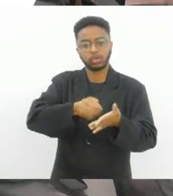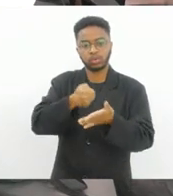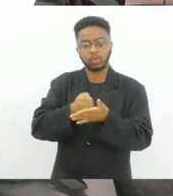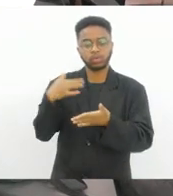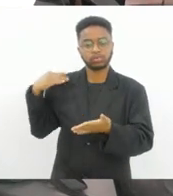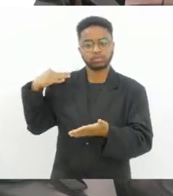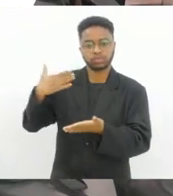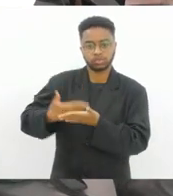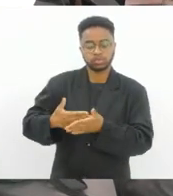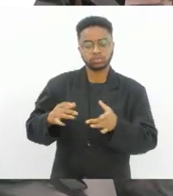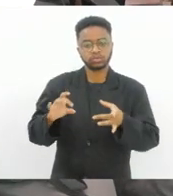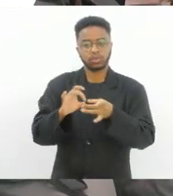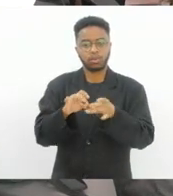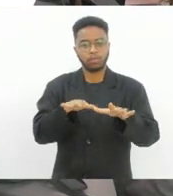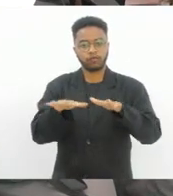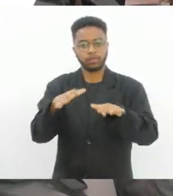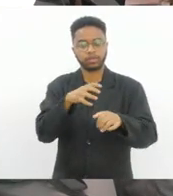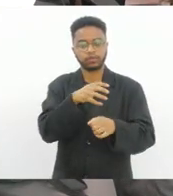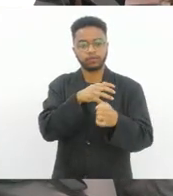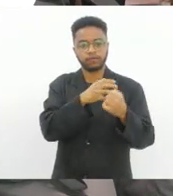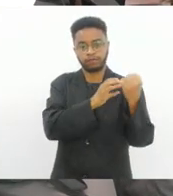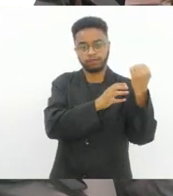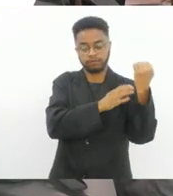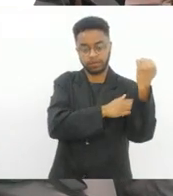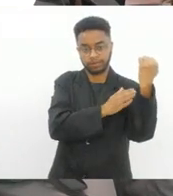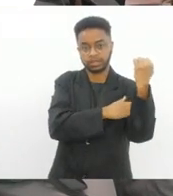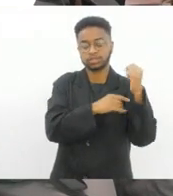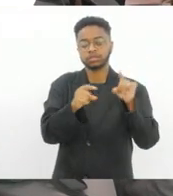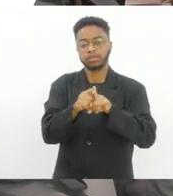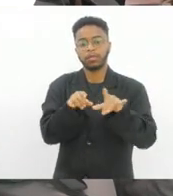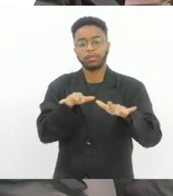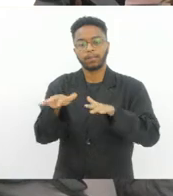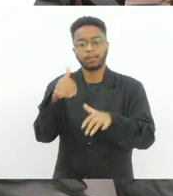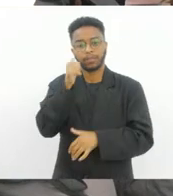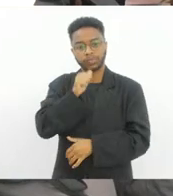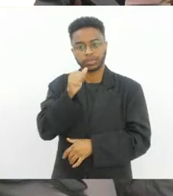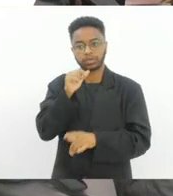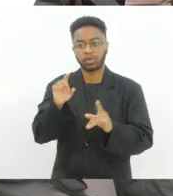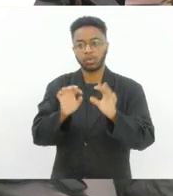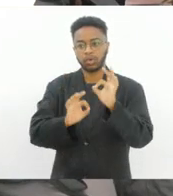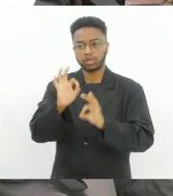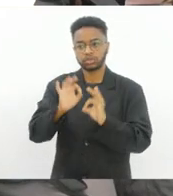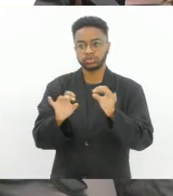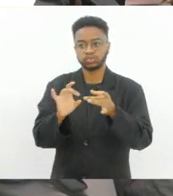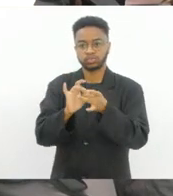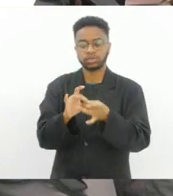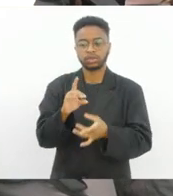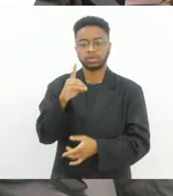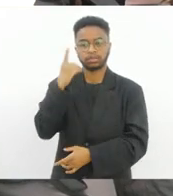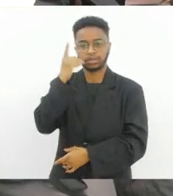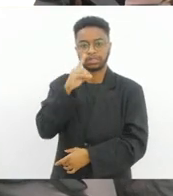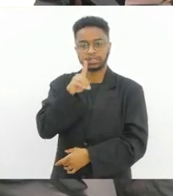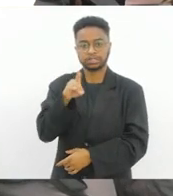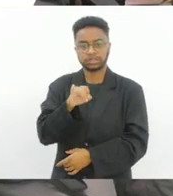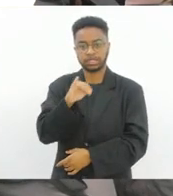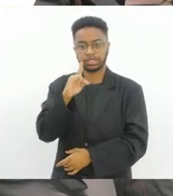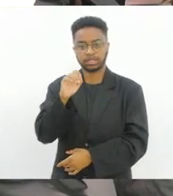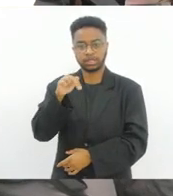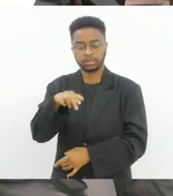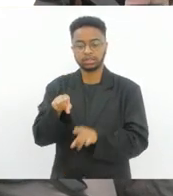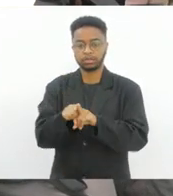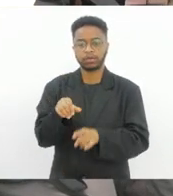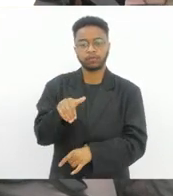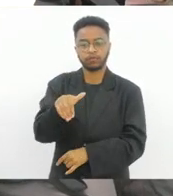movimento feminista, do movimento de mulheres, regulamentação da nossa querida deputada Zeidan, e que em breve também será